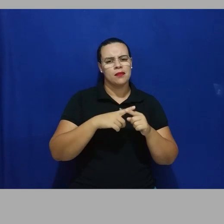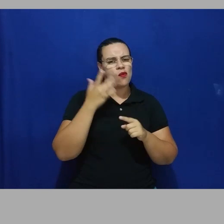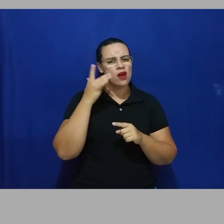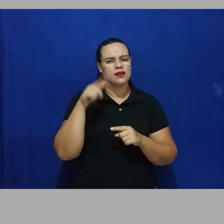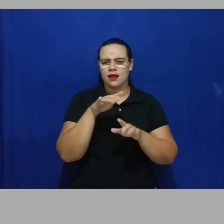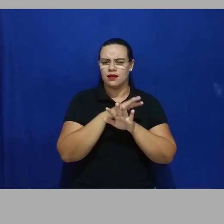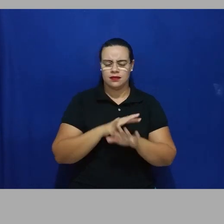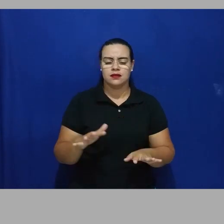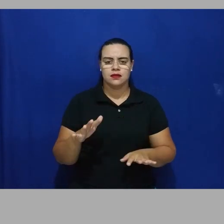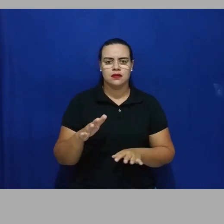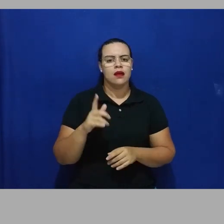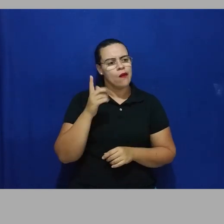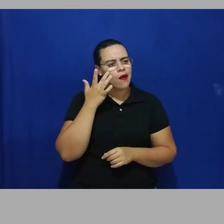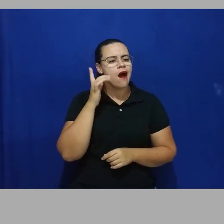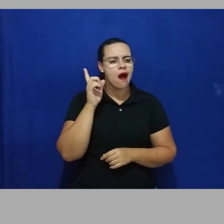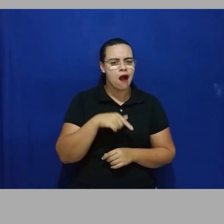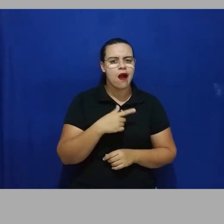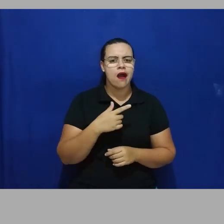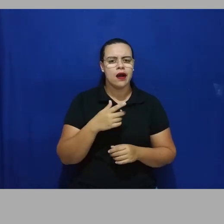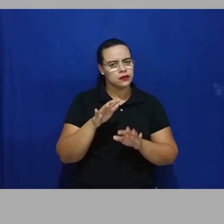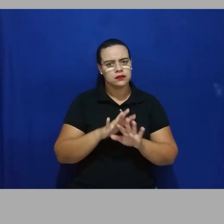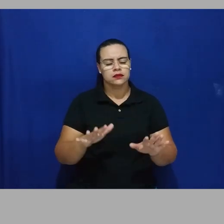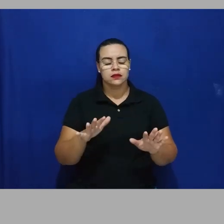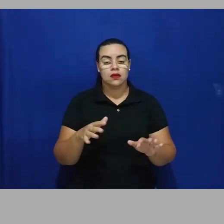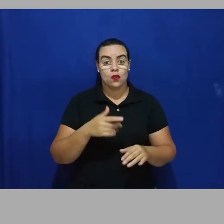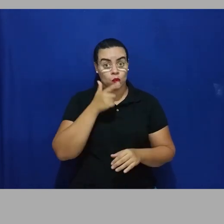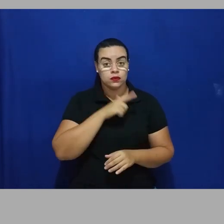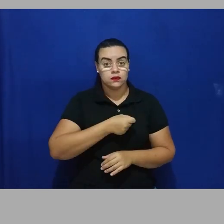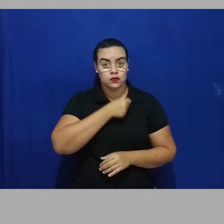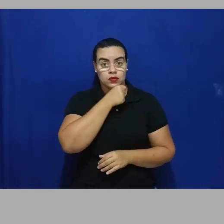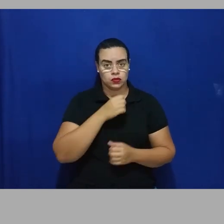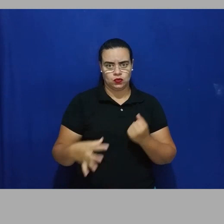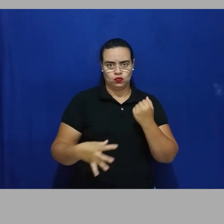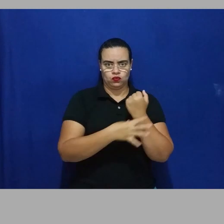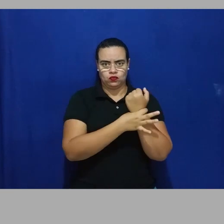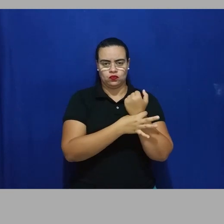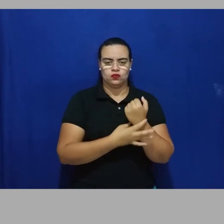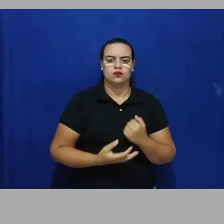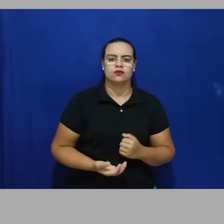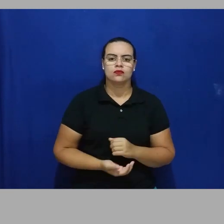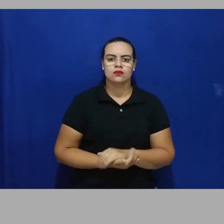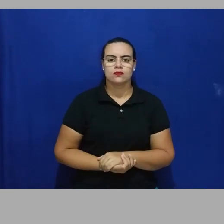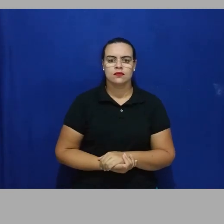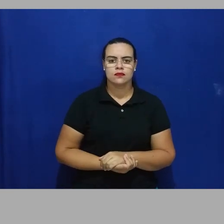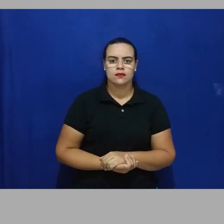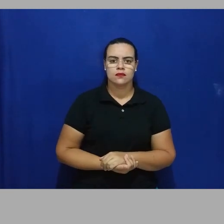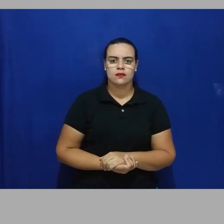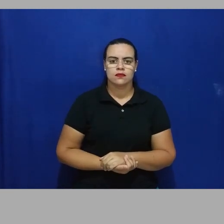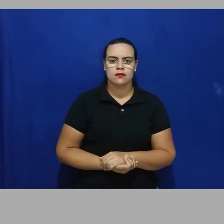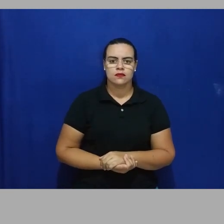segurança. Porque acho que se trata disso, se trata exatamente dessa condição, envelhecer com segurança.